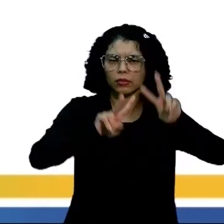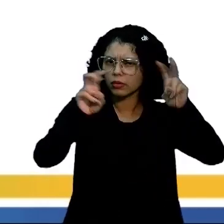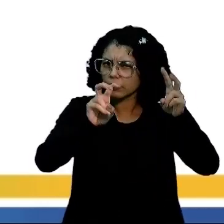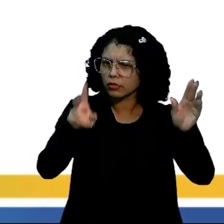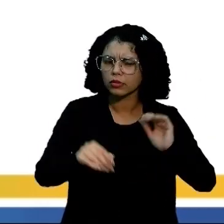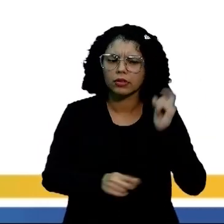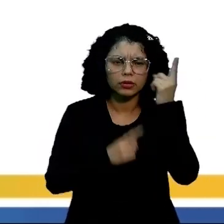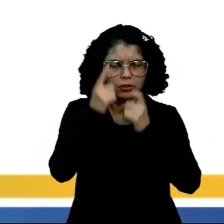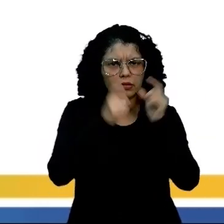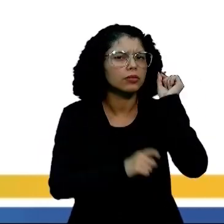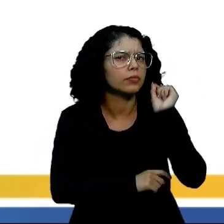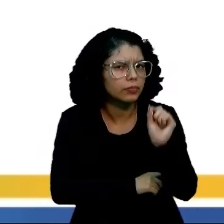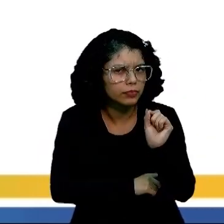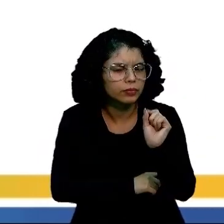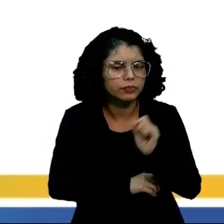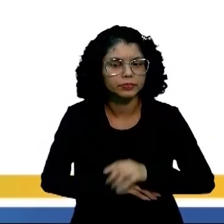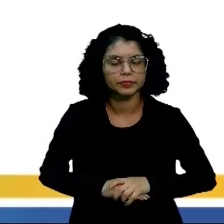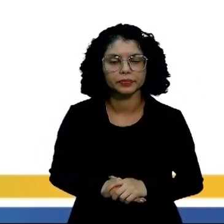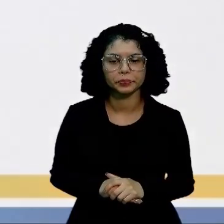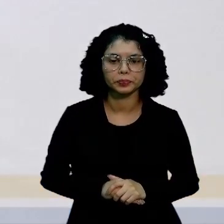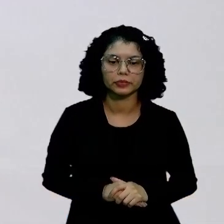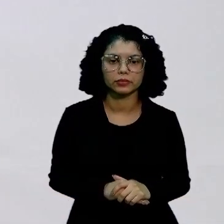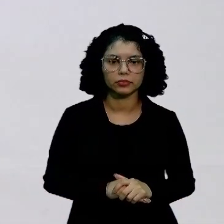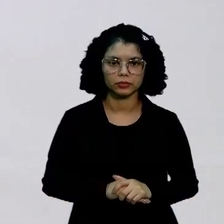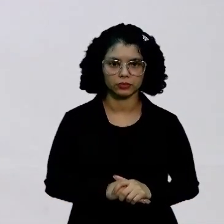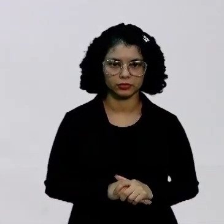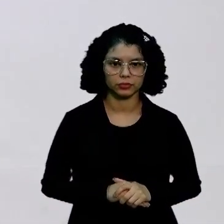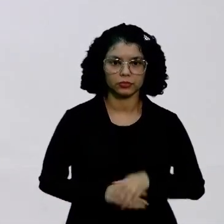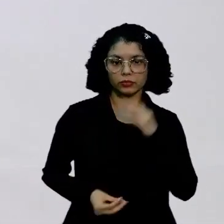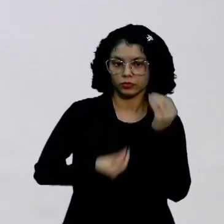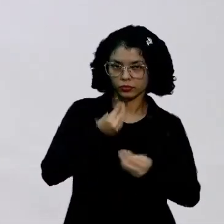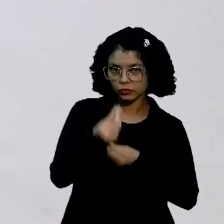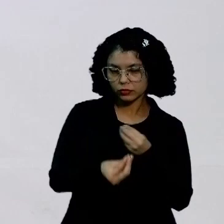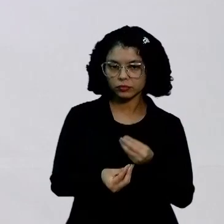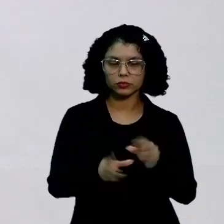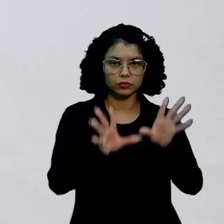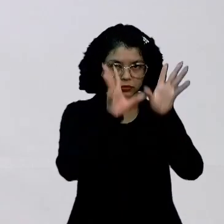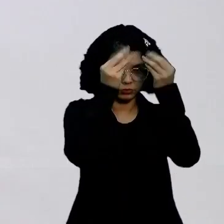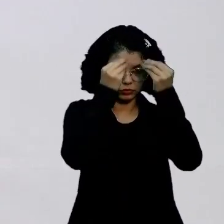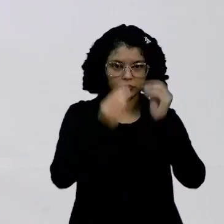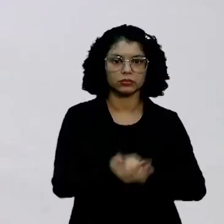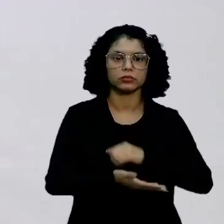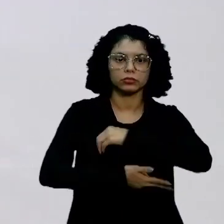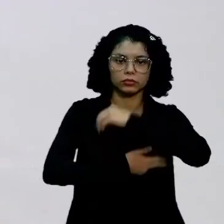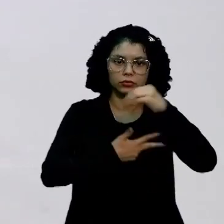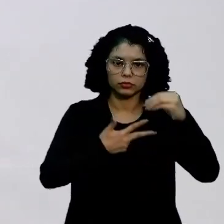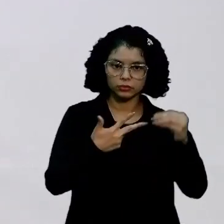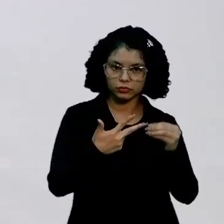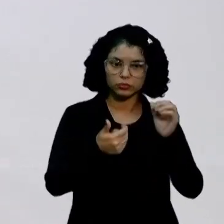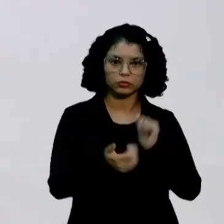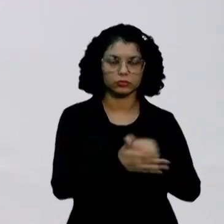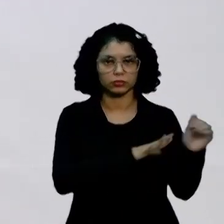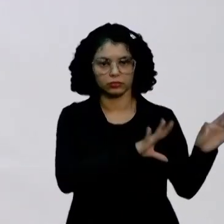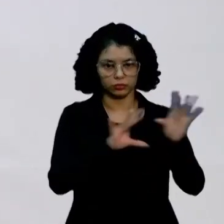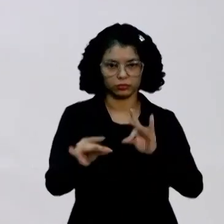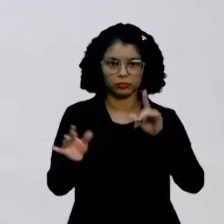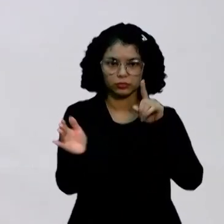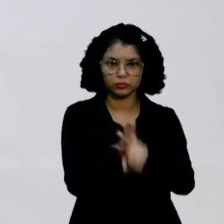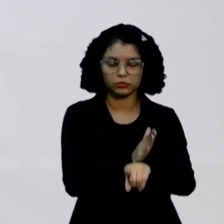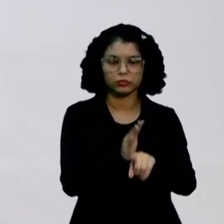apresenta a temática expressa por. Como eu costumo frisar, o Enem ele não traz